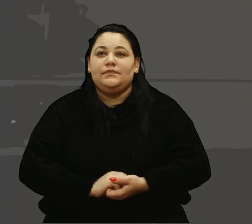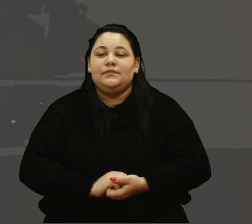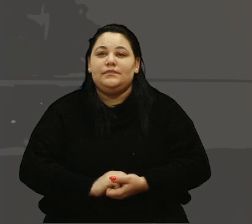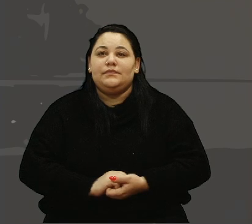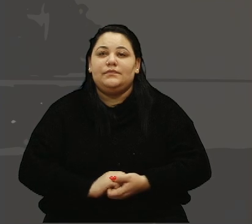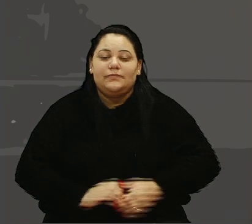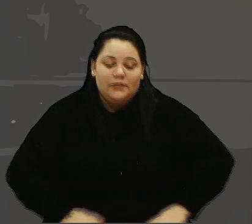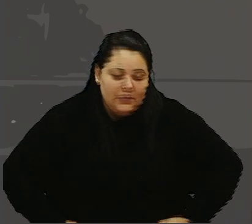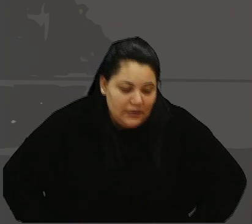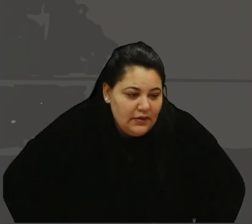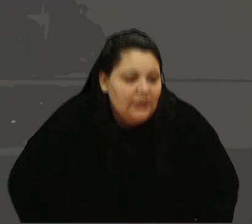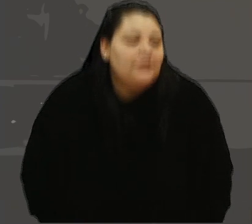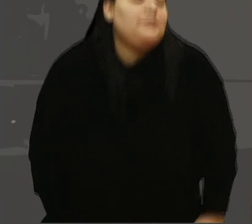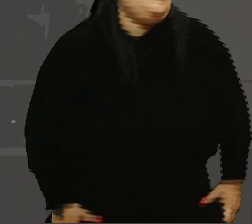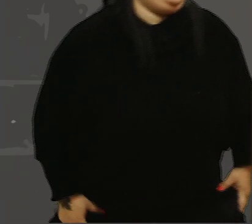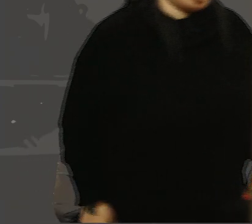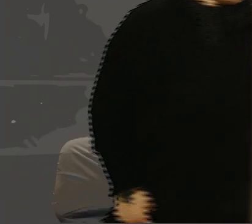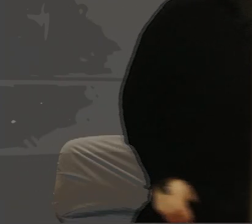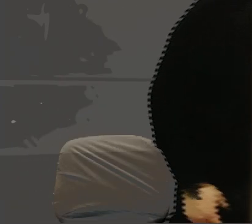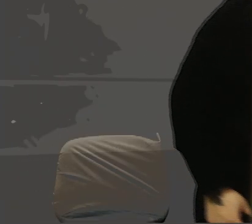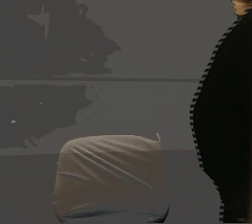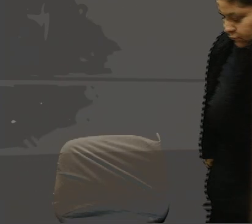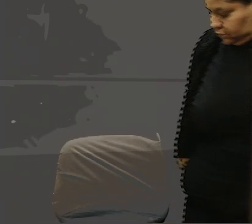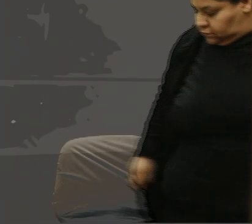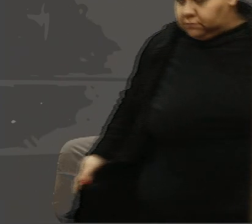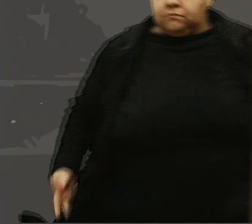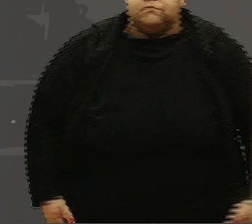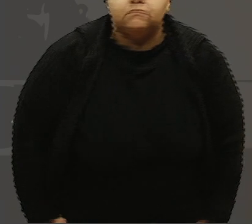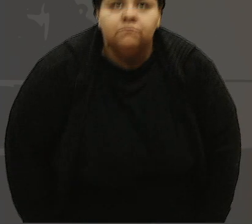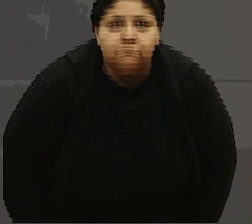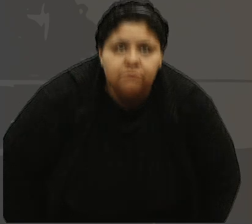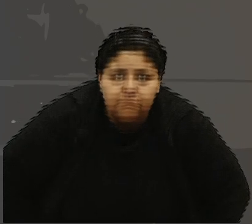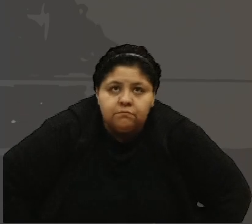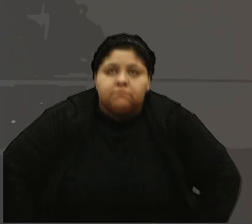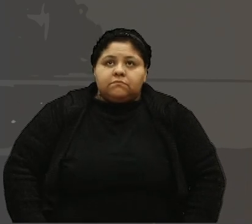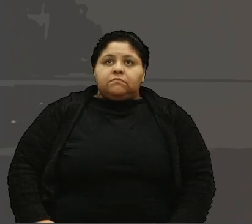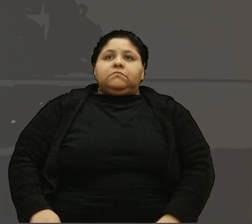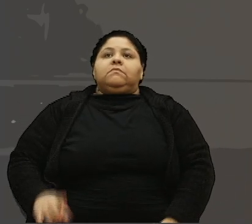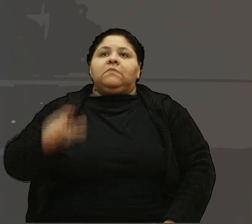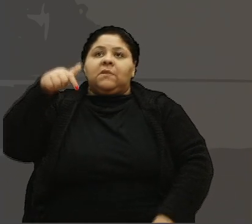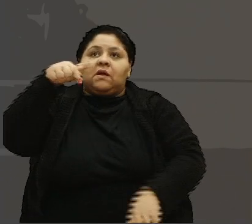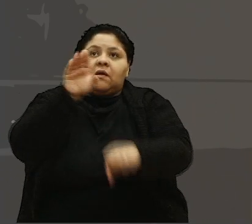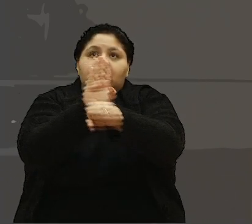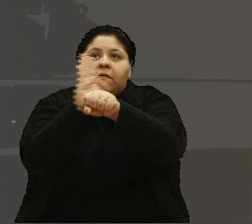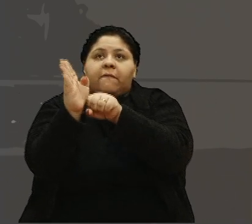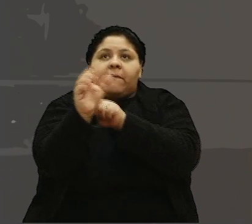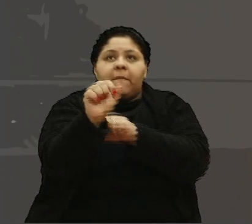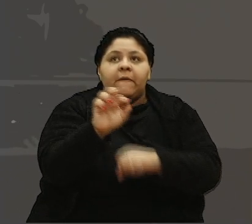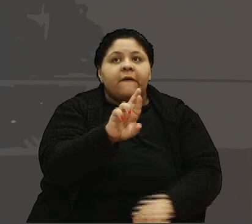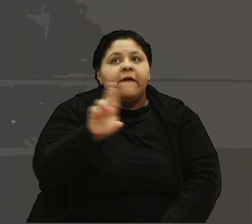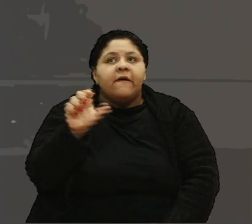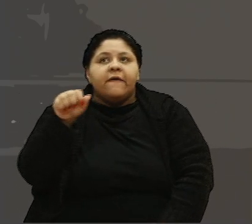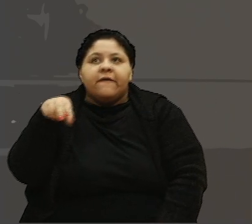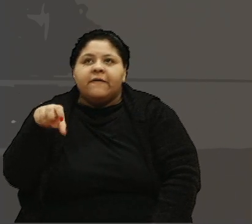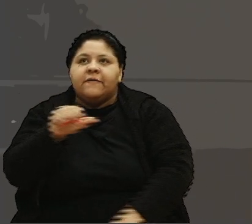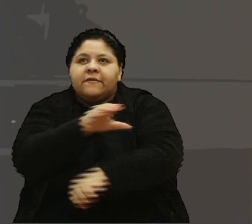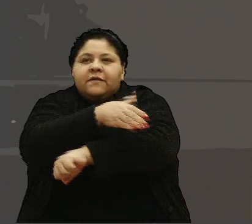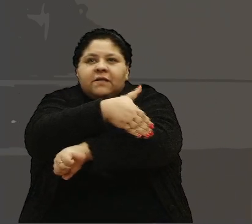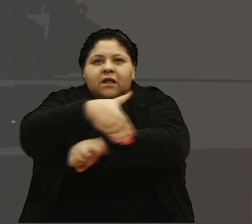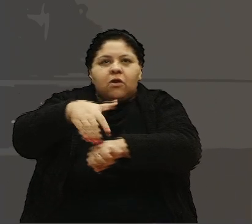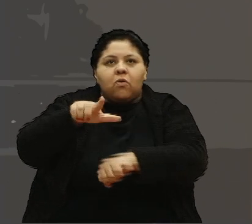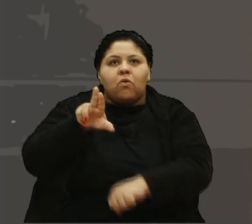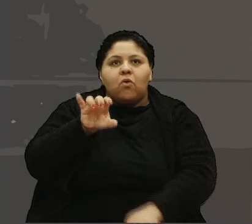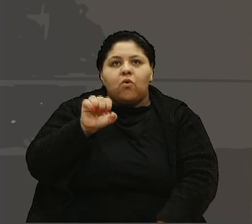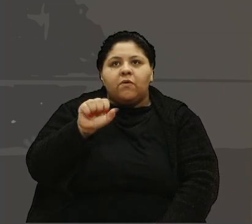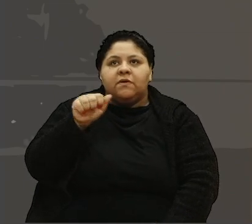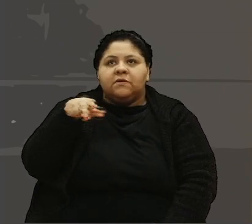Aqui, também é lá no Serrano, aí uma parte baixa, aonde que é na rua Luísio Antunes, foi feita uma boca de